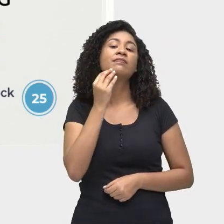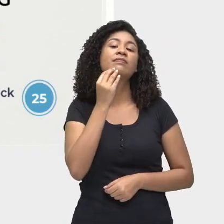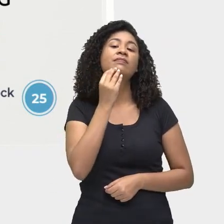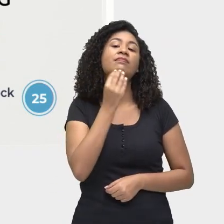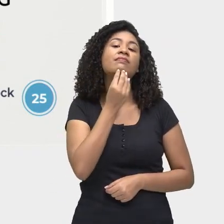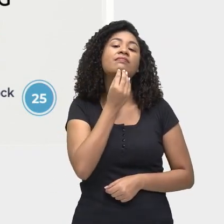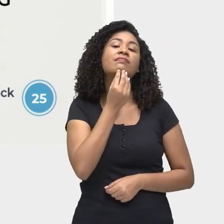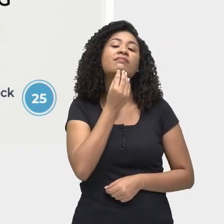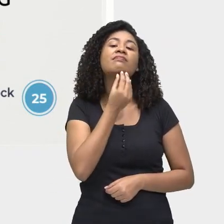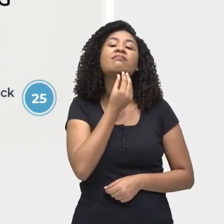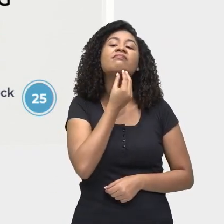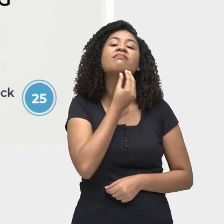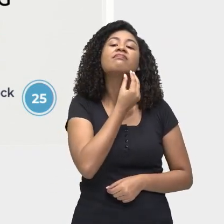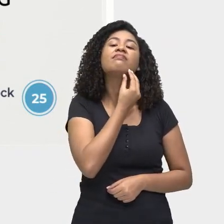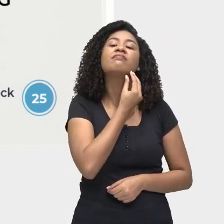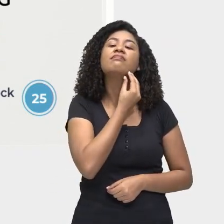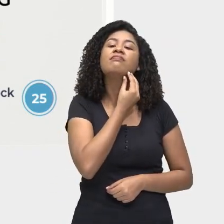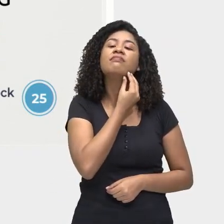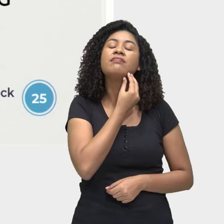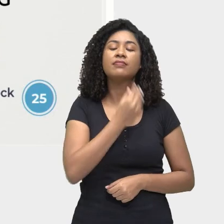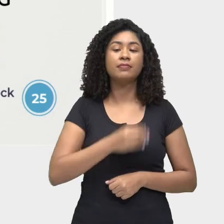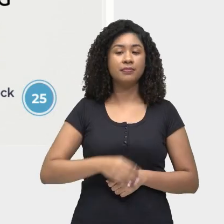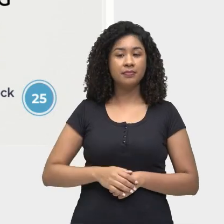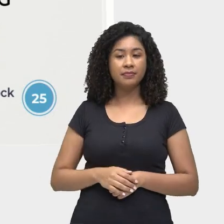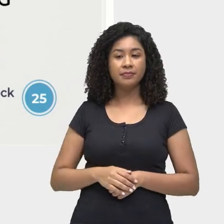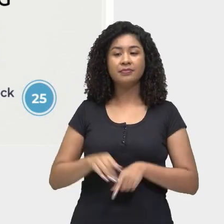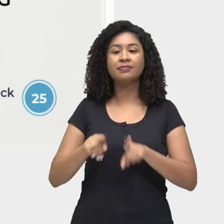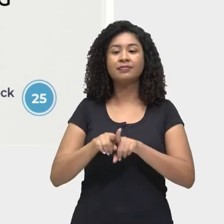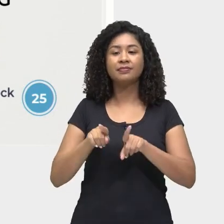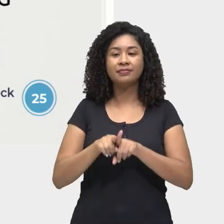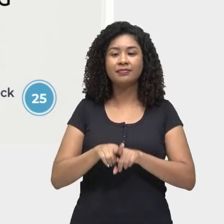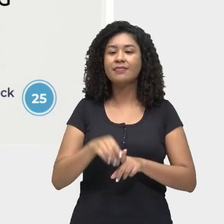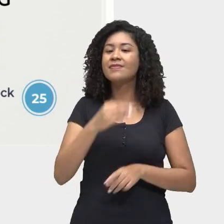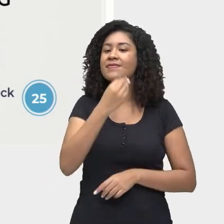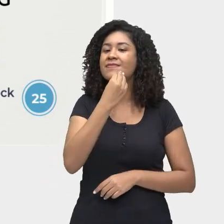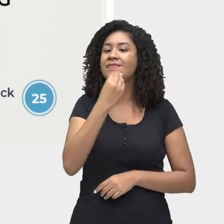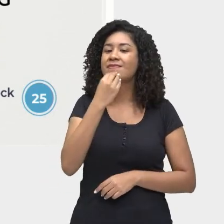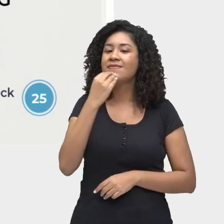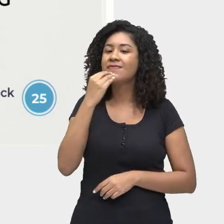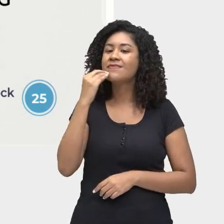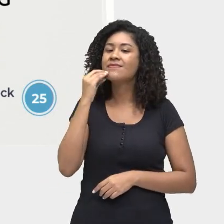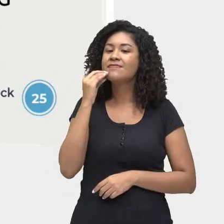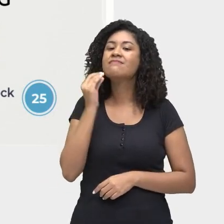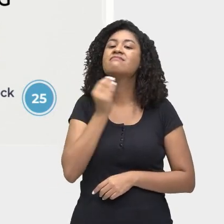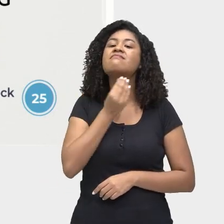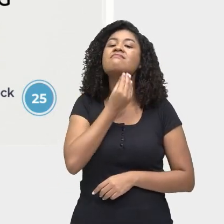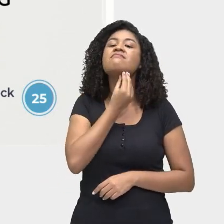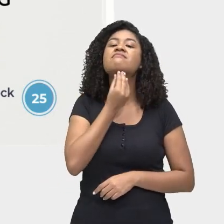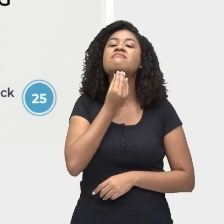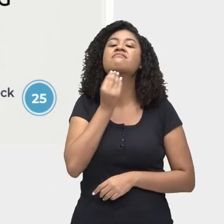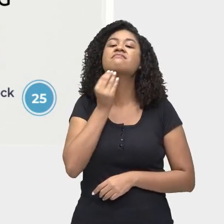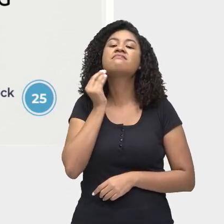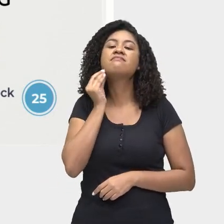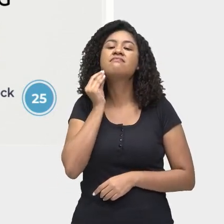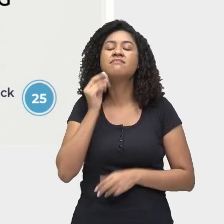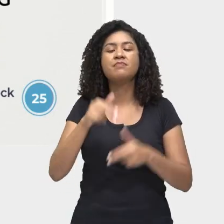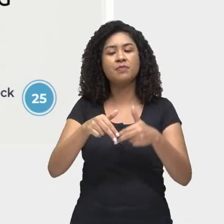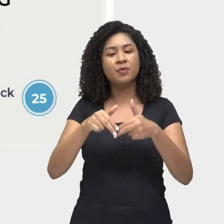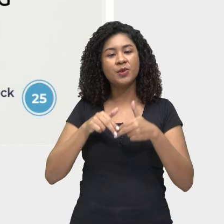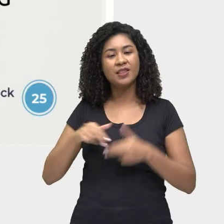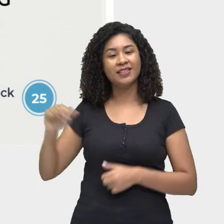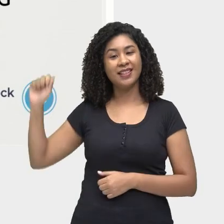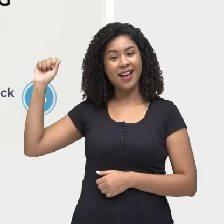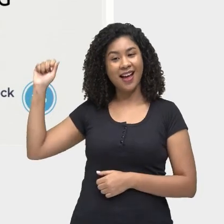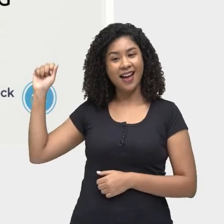nome diz, estão abaixo da língua, e nós temos as submandibulares também. Então aqui, ó, é a letra A.